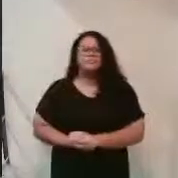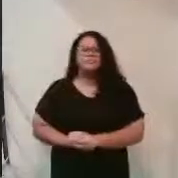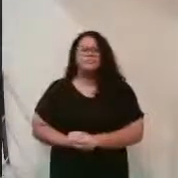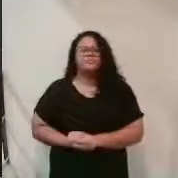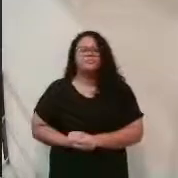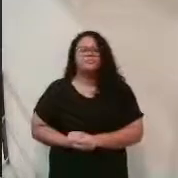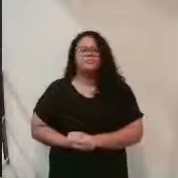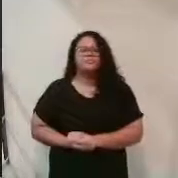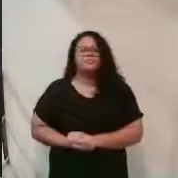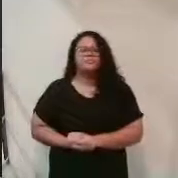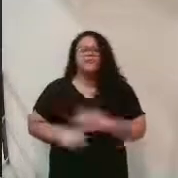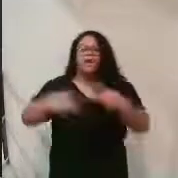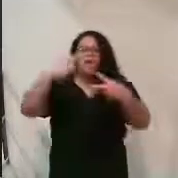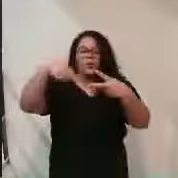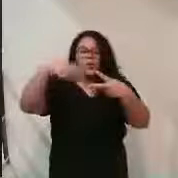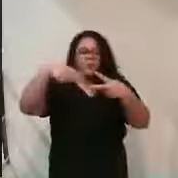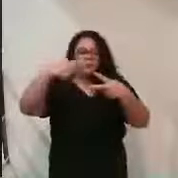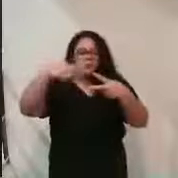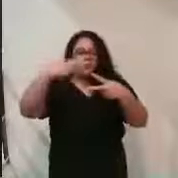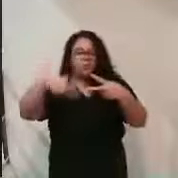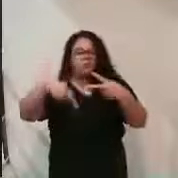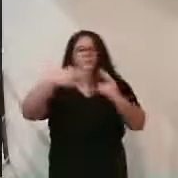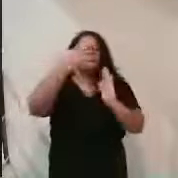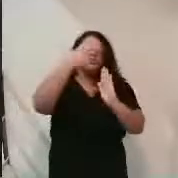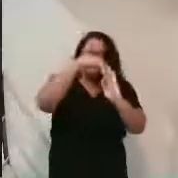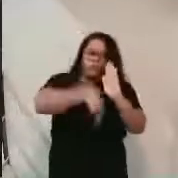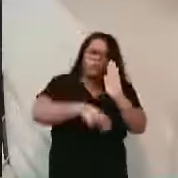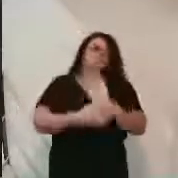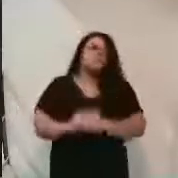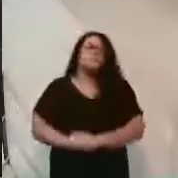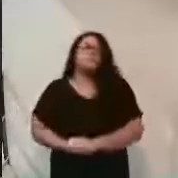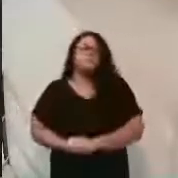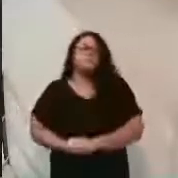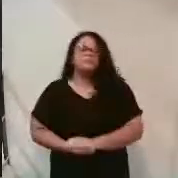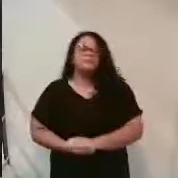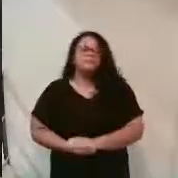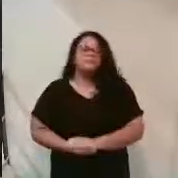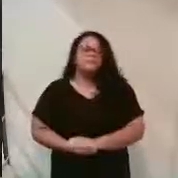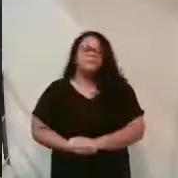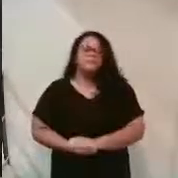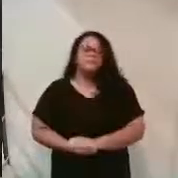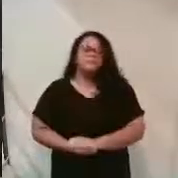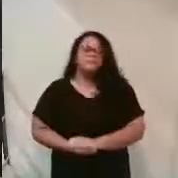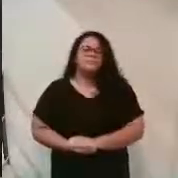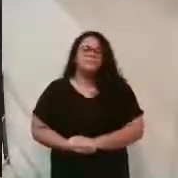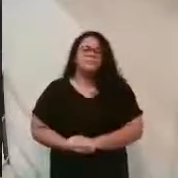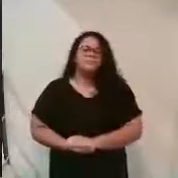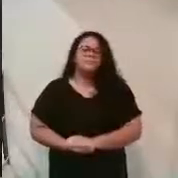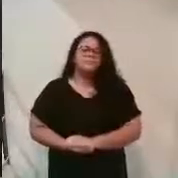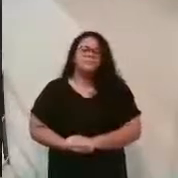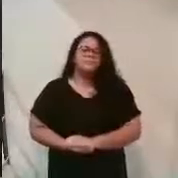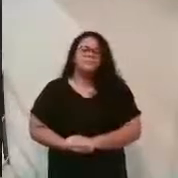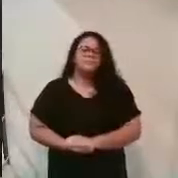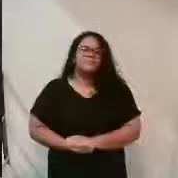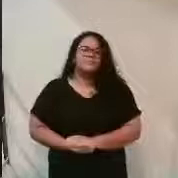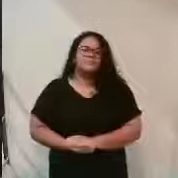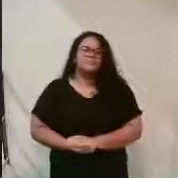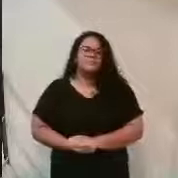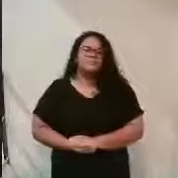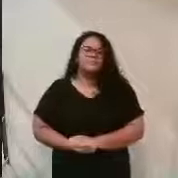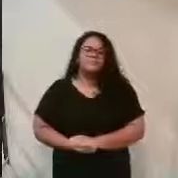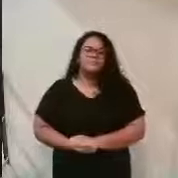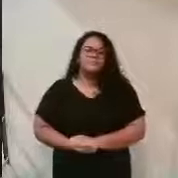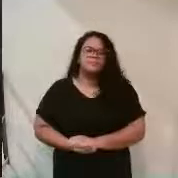8 e número 9, de 2021, alterada recentemente, em 2022, ampliando o prazo de um ano,